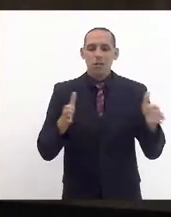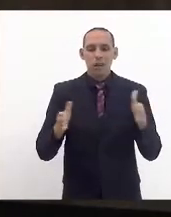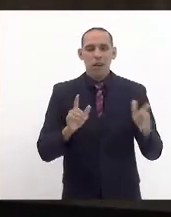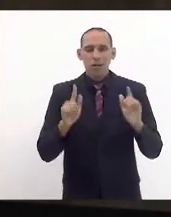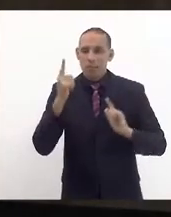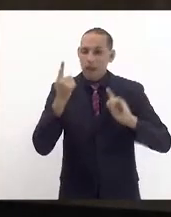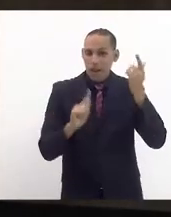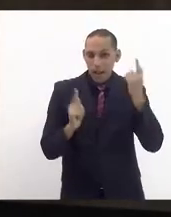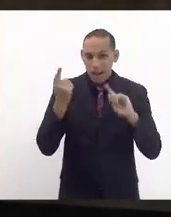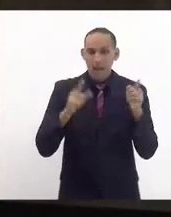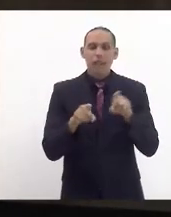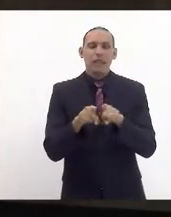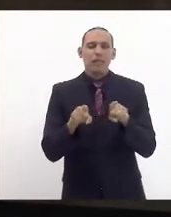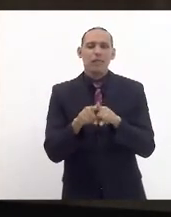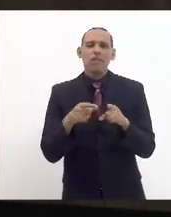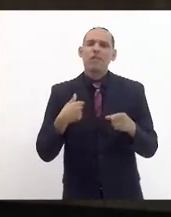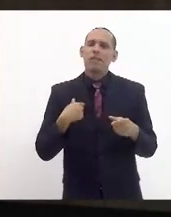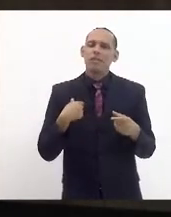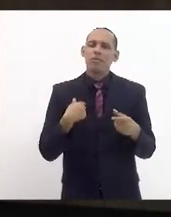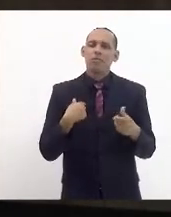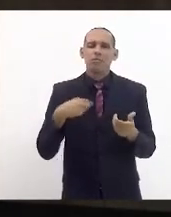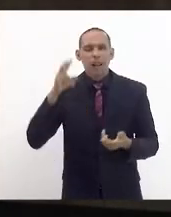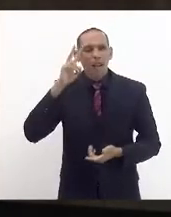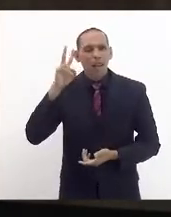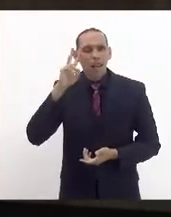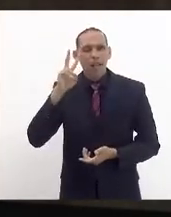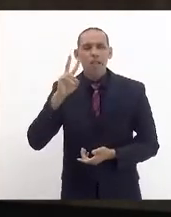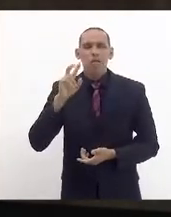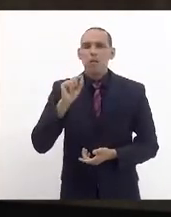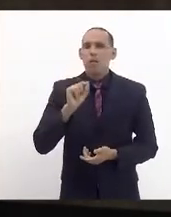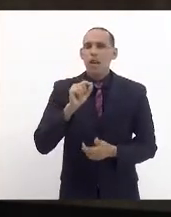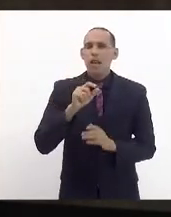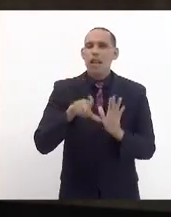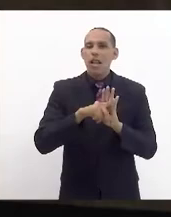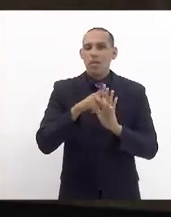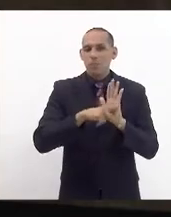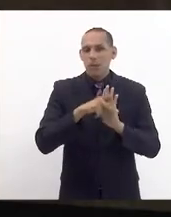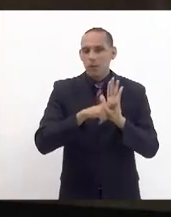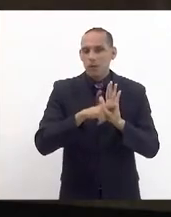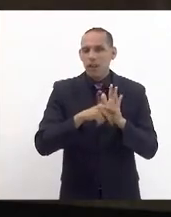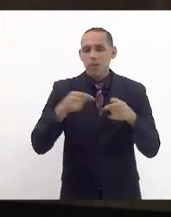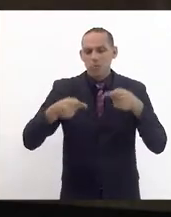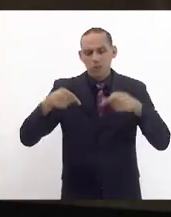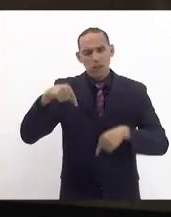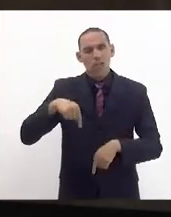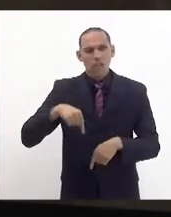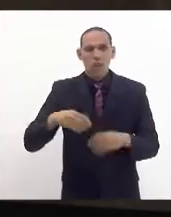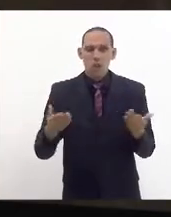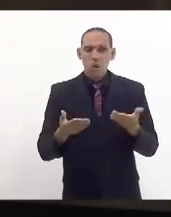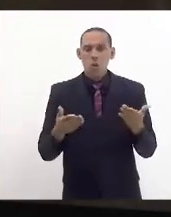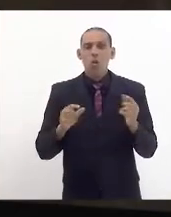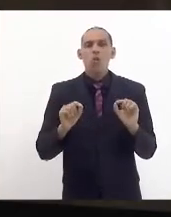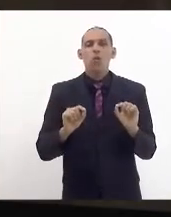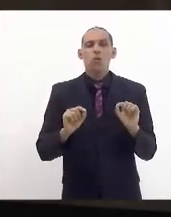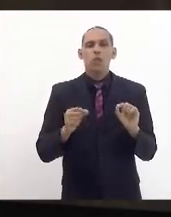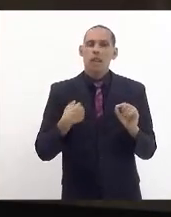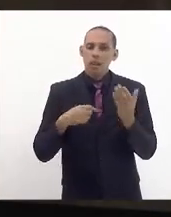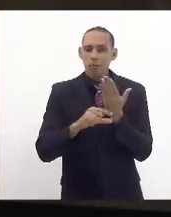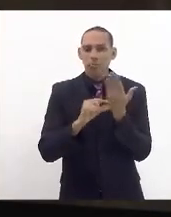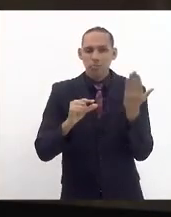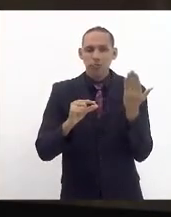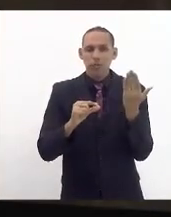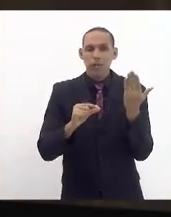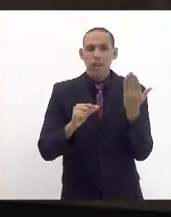carnaval, e quero me permitir fazer uma lembrança aqui de um projeto de lei discutido nessa casa hoje, de minha autoria,